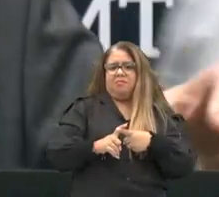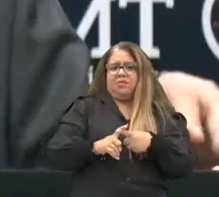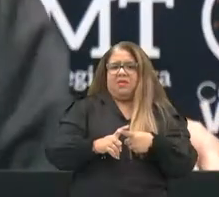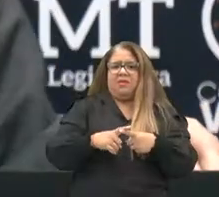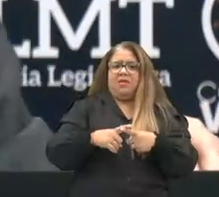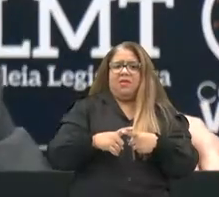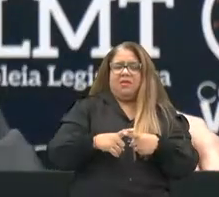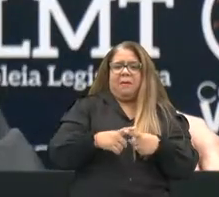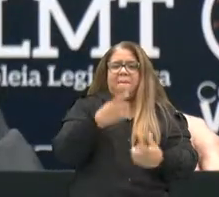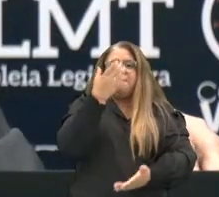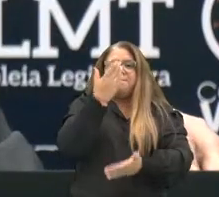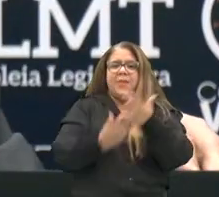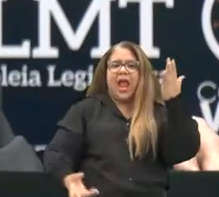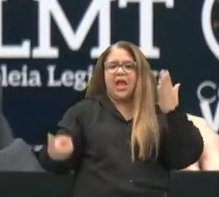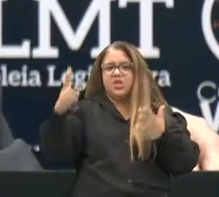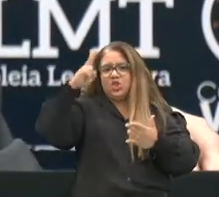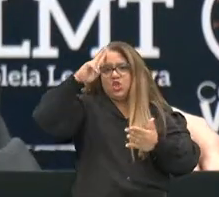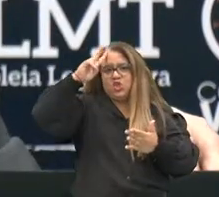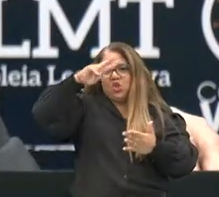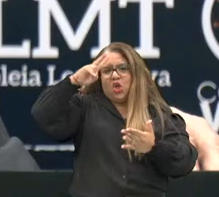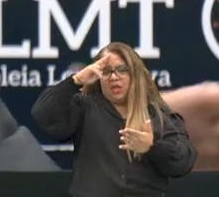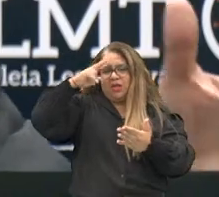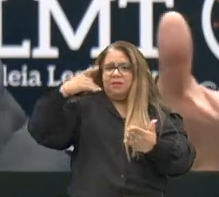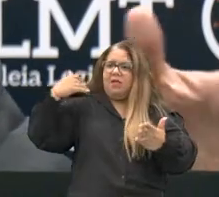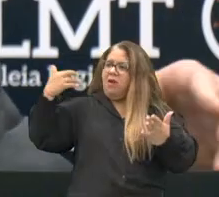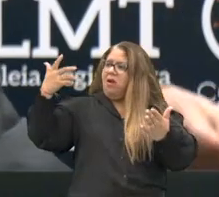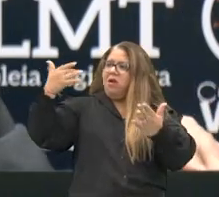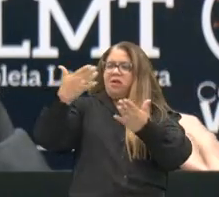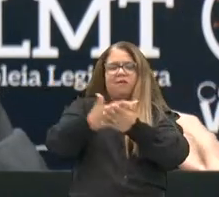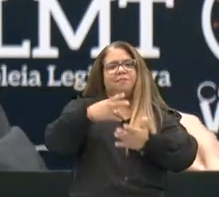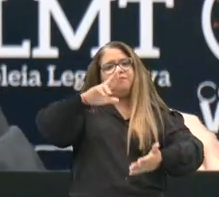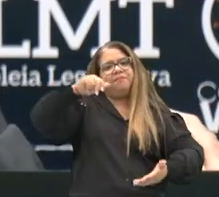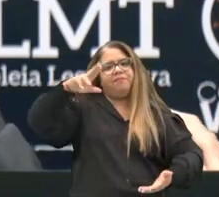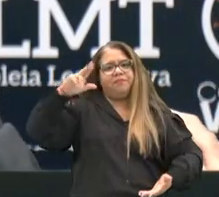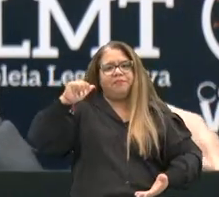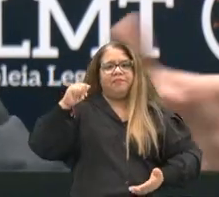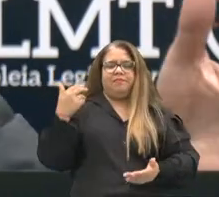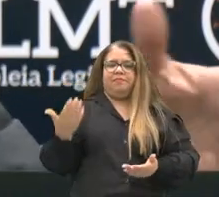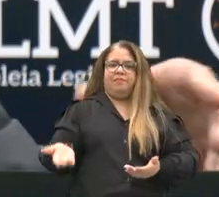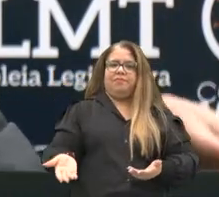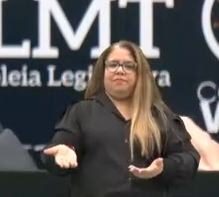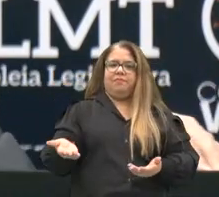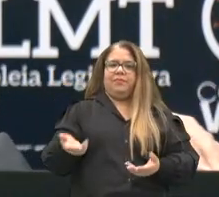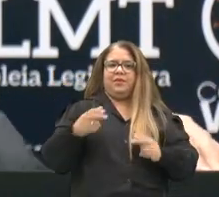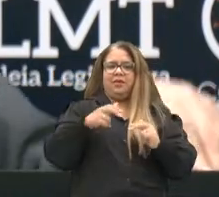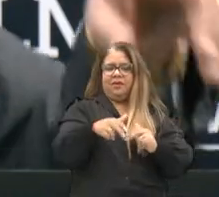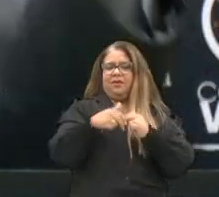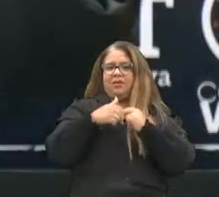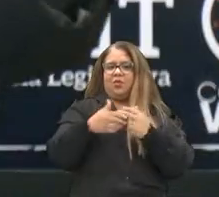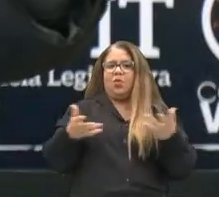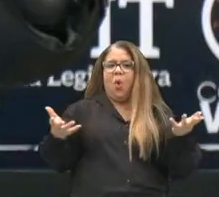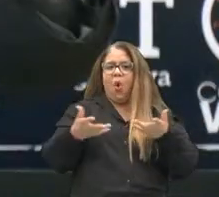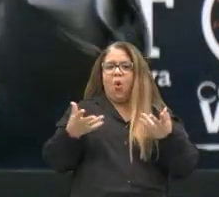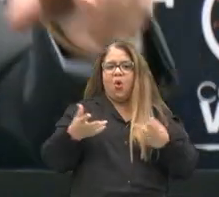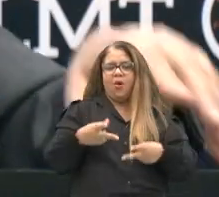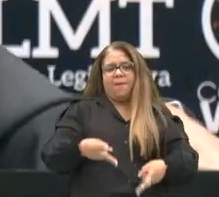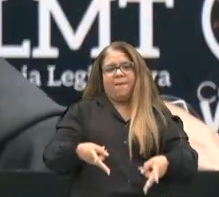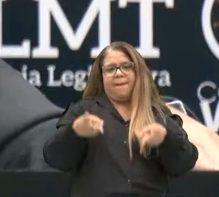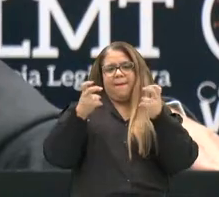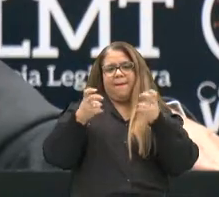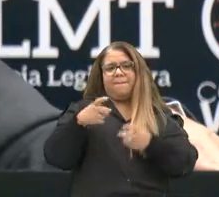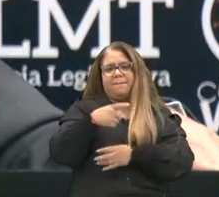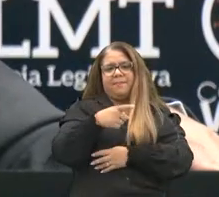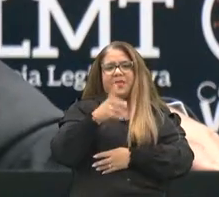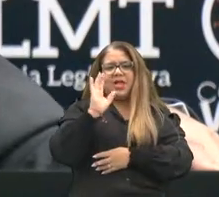perder a história. Nunca, jamais em tempo algum, pelo fato de que, eu vejo aqui o velho Hilton Campos ali, deve